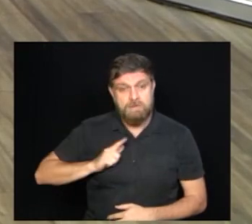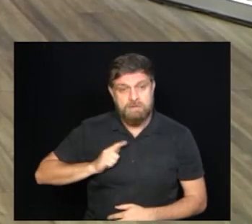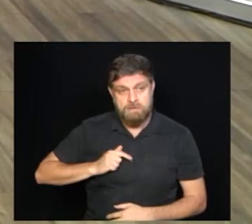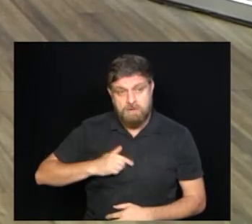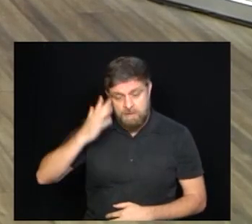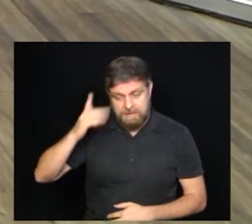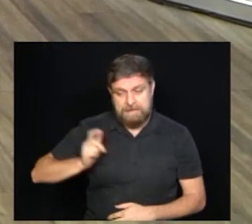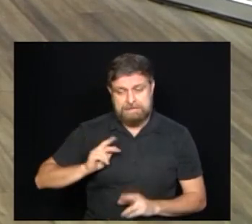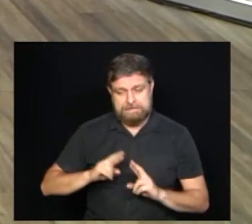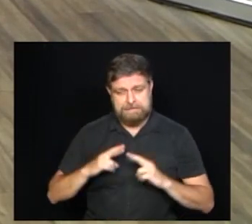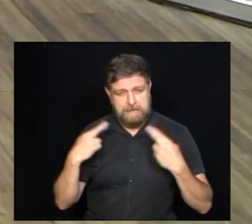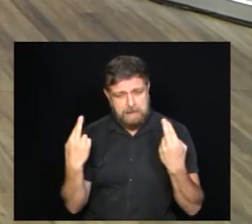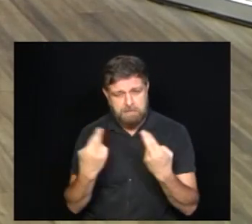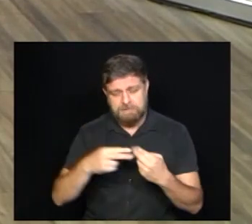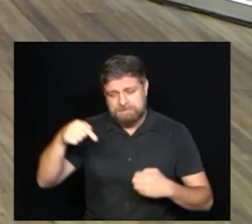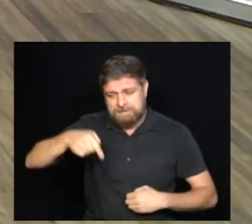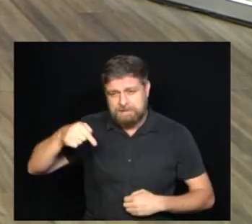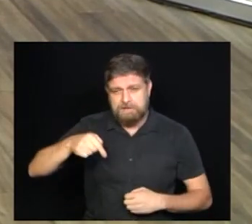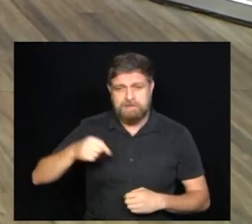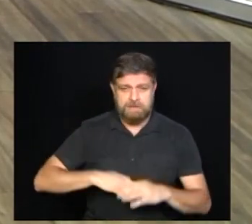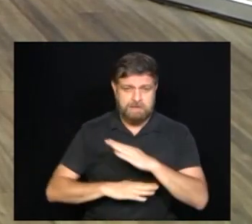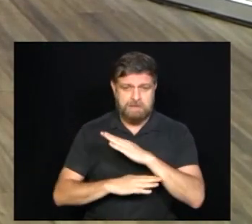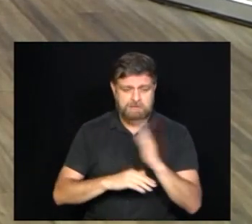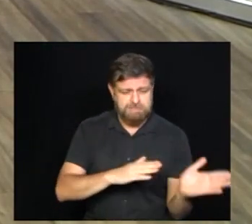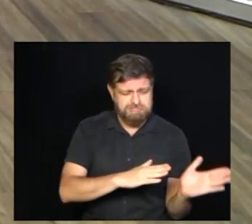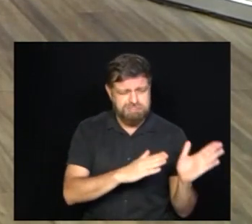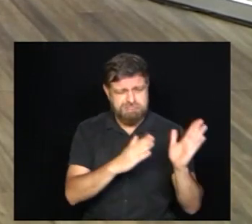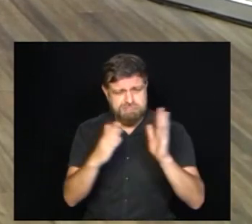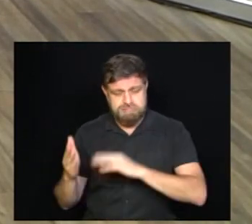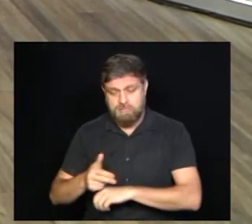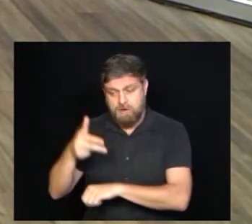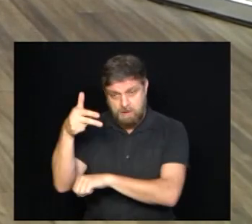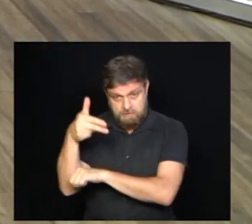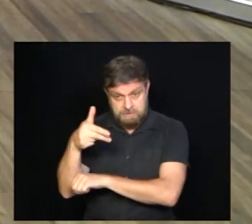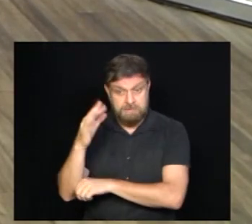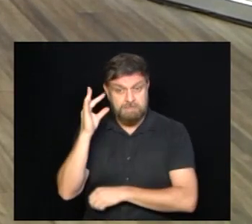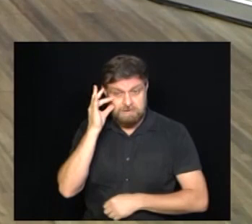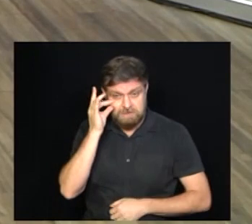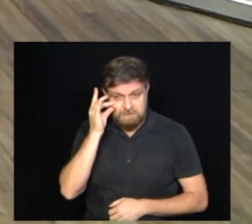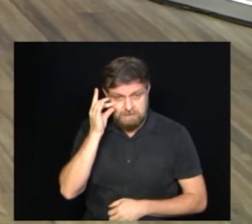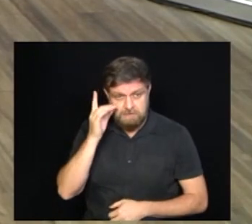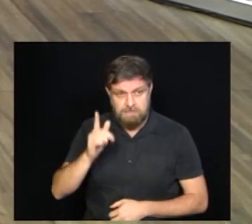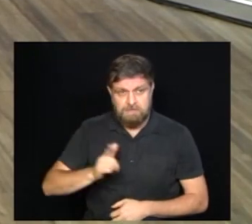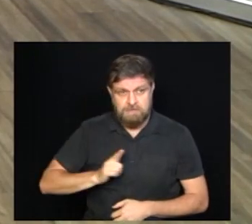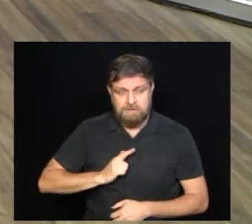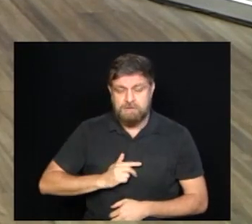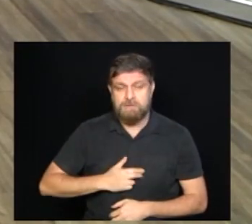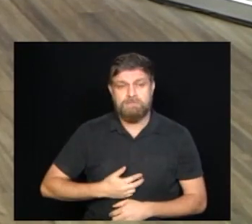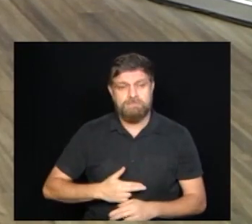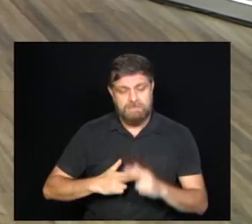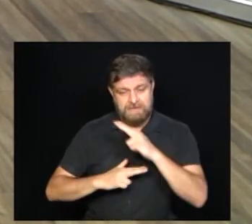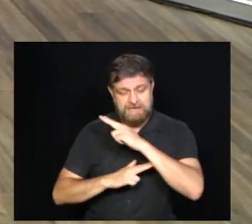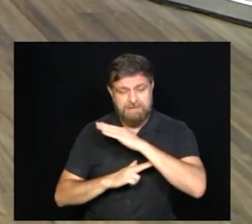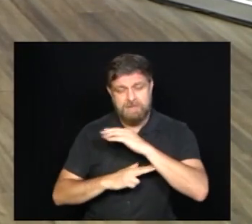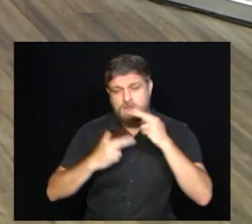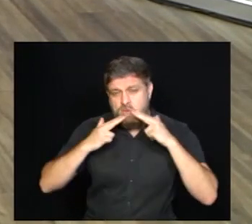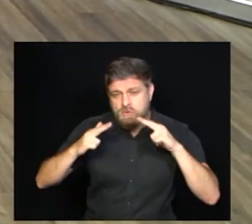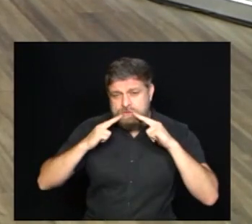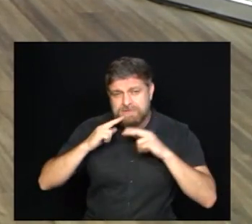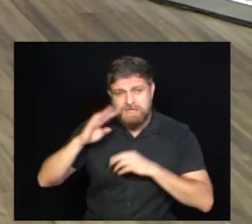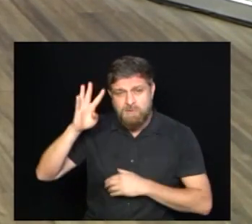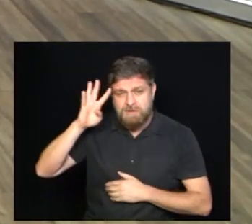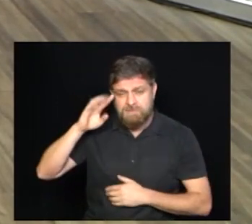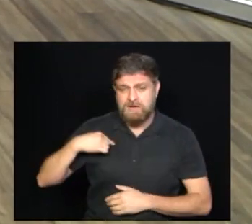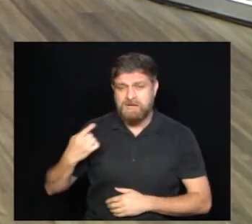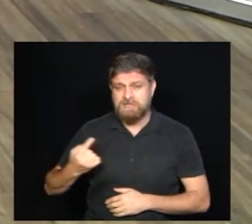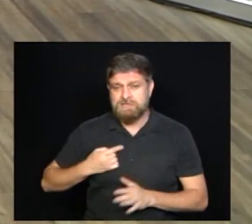muitas reuniões acontecendo aqui na Câmara de Campinas, com transmissão ao vivo. Portanto, o Câmara Notícia, amanhã na quarta-feira, a